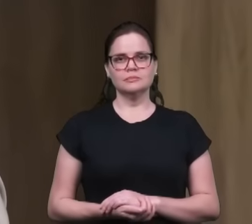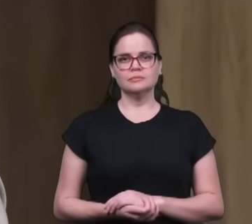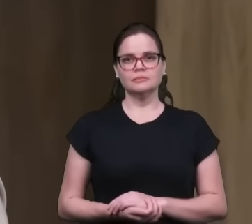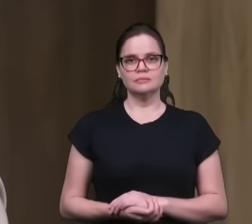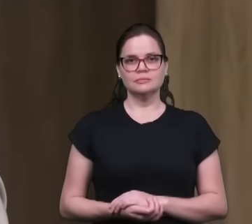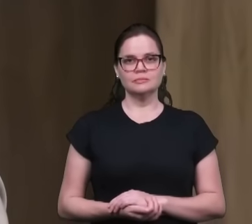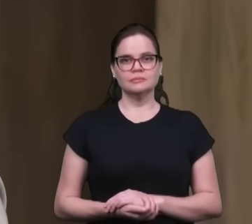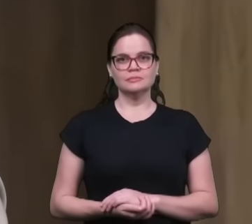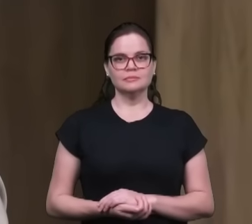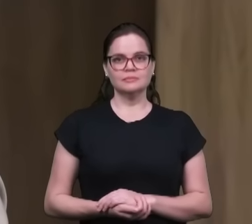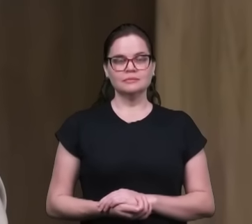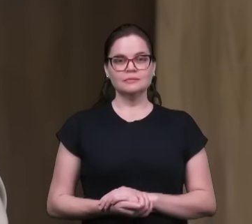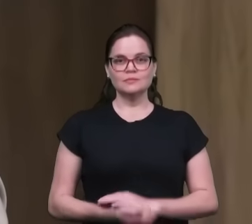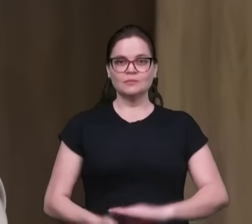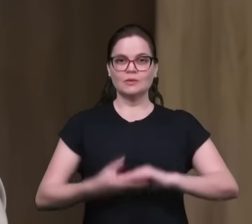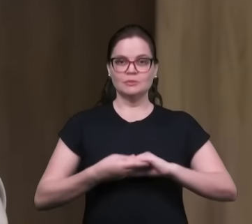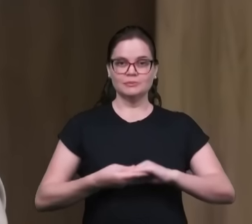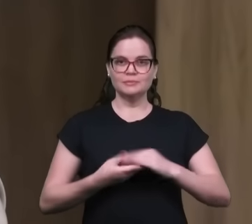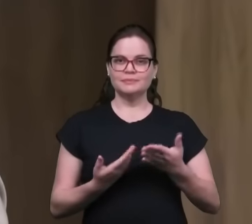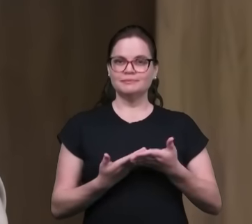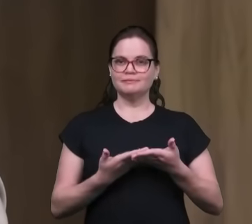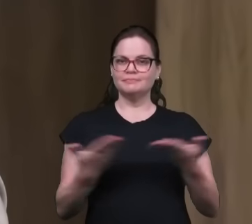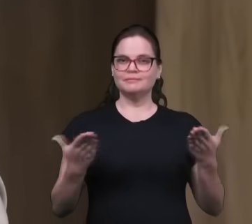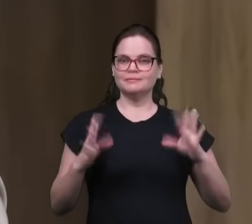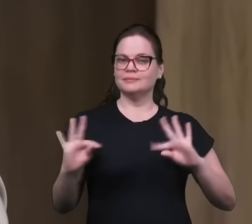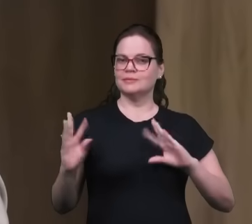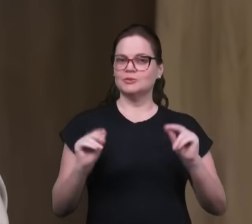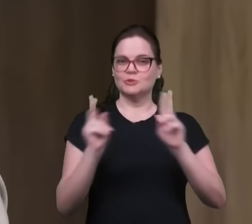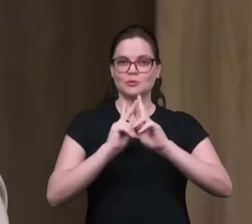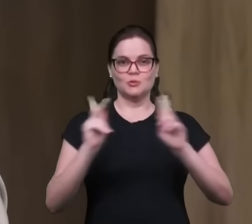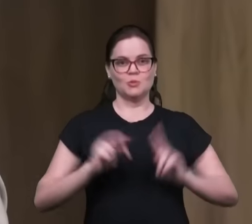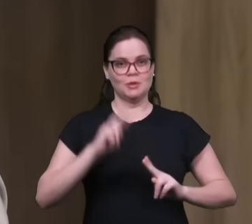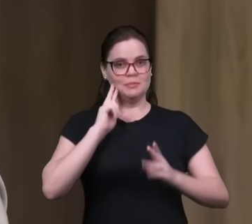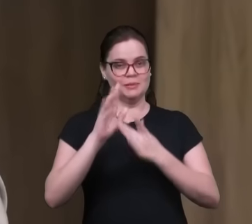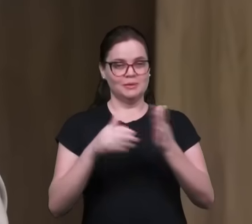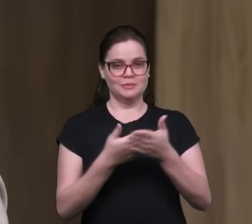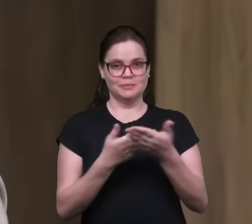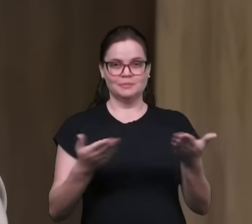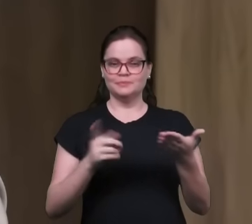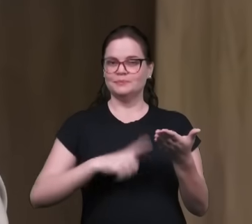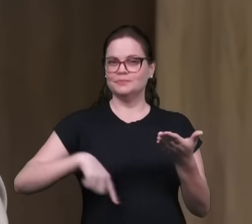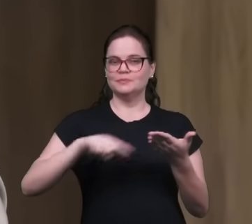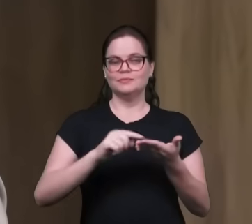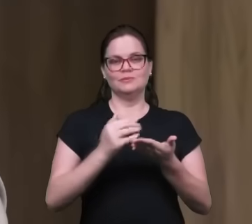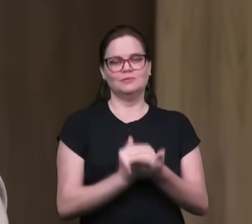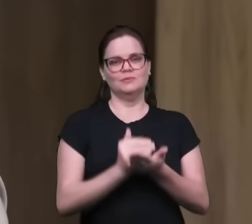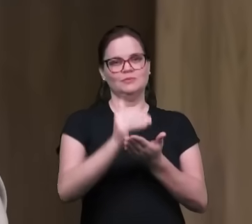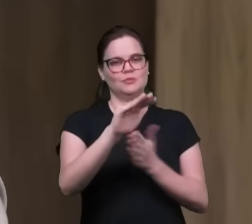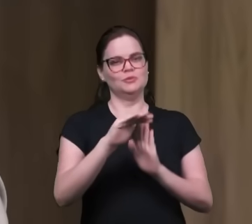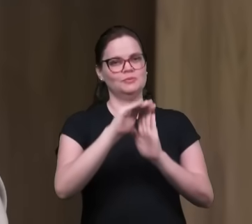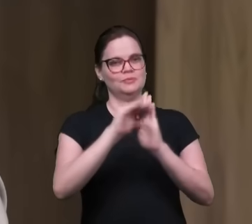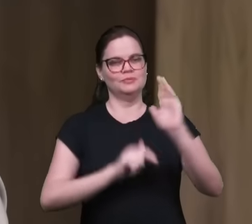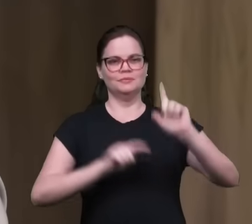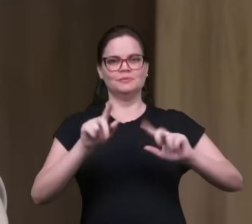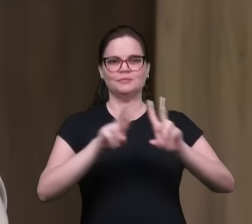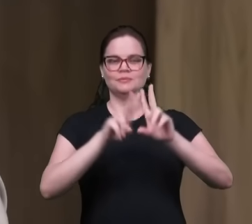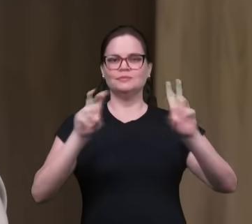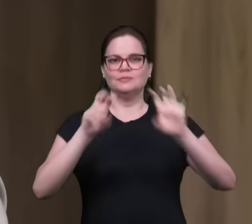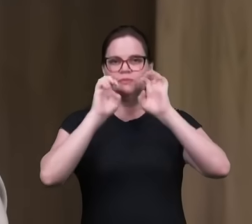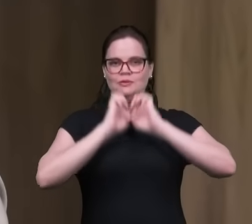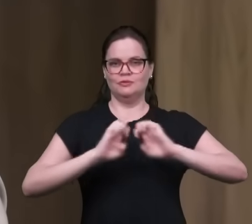quero cumprimentar todos com a paz do Senhor Jesus. Nós estamos aqui para apresentar o programa Anunciando o Evangelho